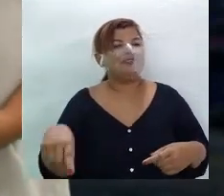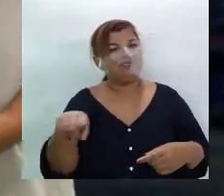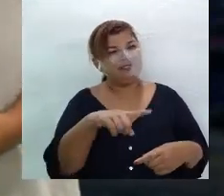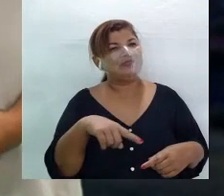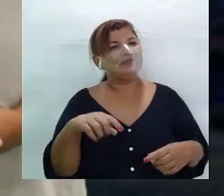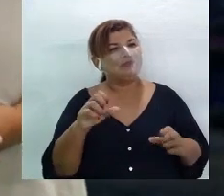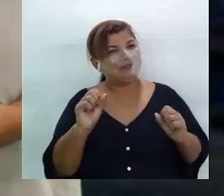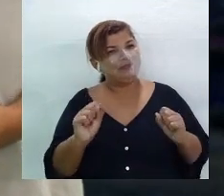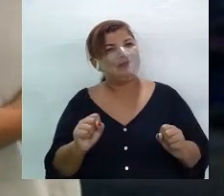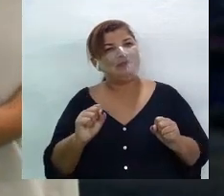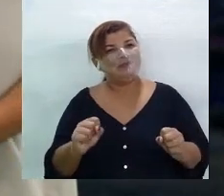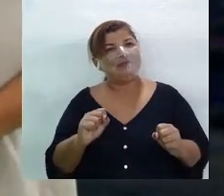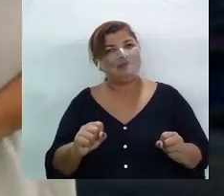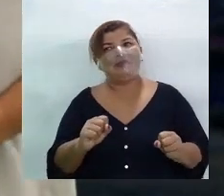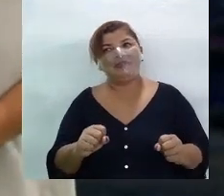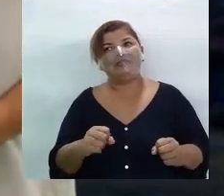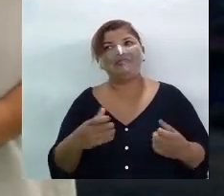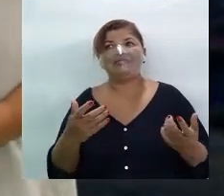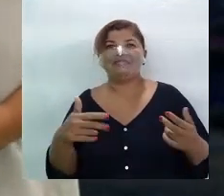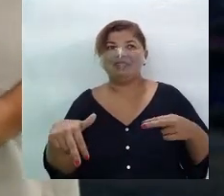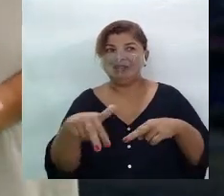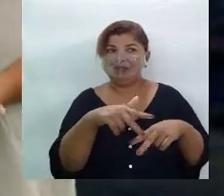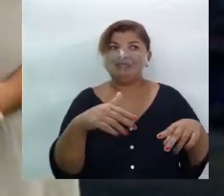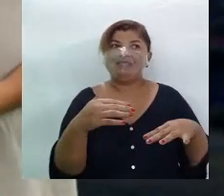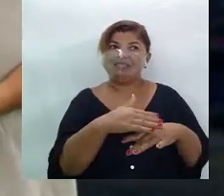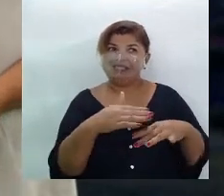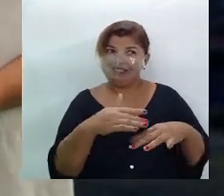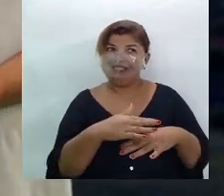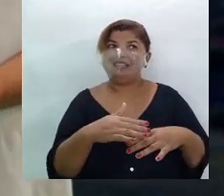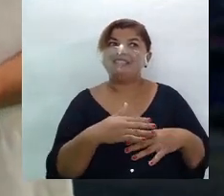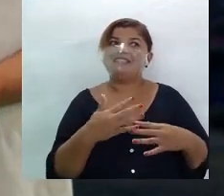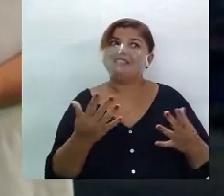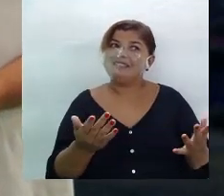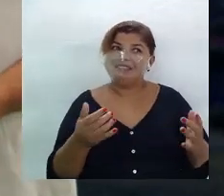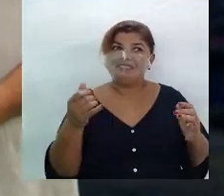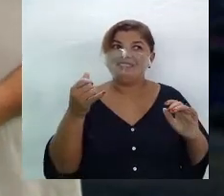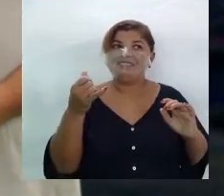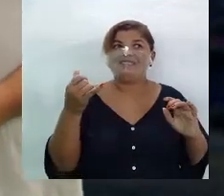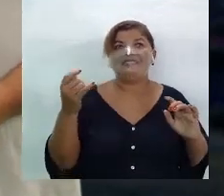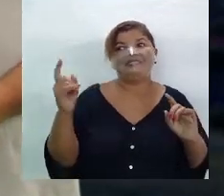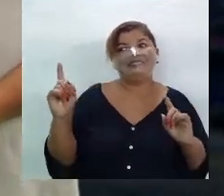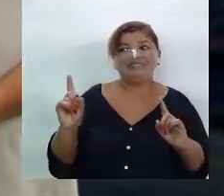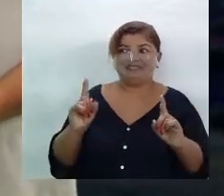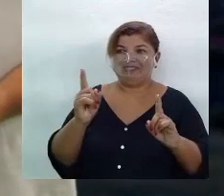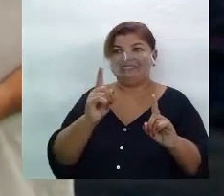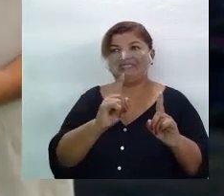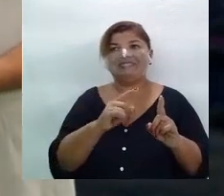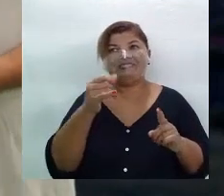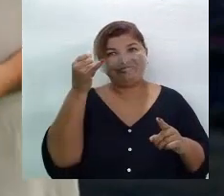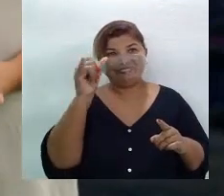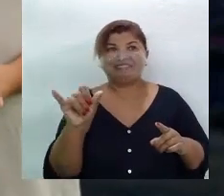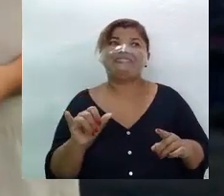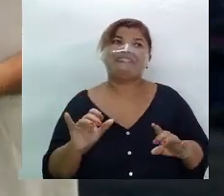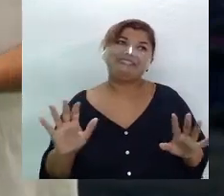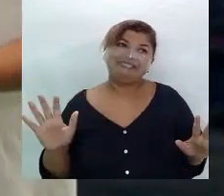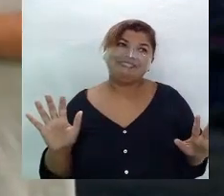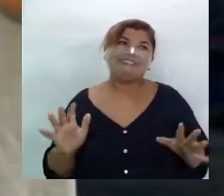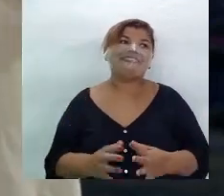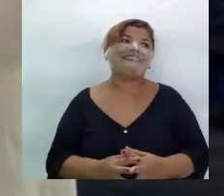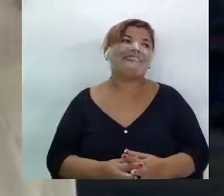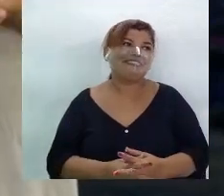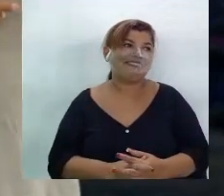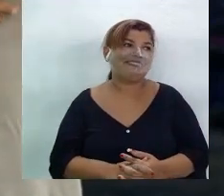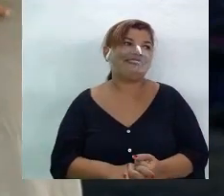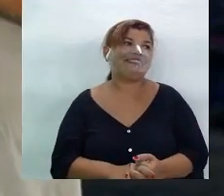possa, de repente, andar pelas ruas da cidade, não se encontrar com essa figura, né? Eu tenho um